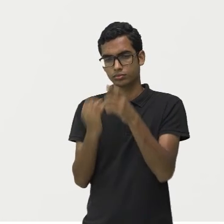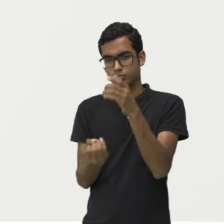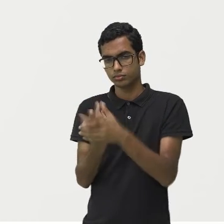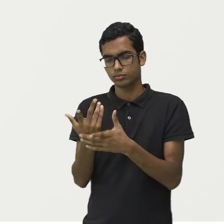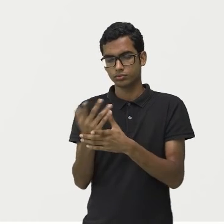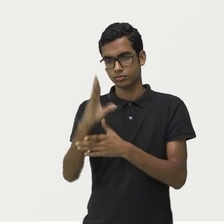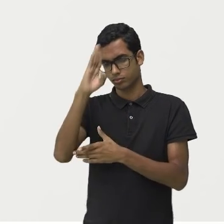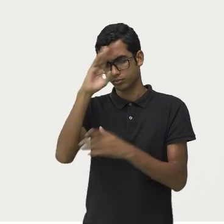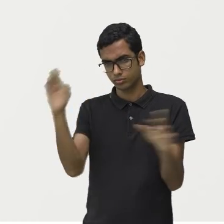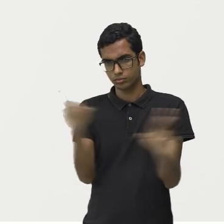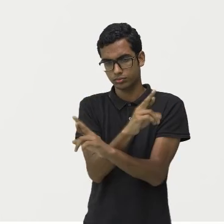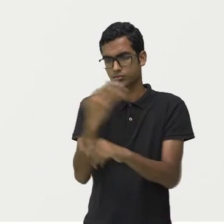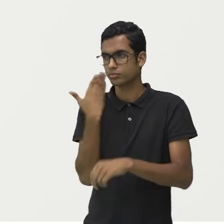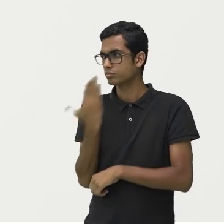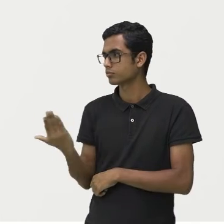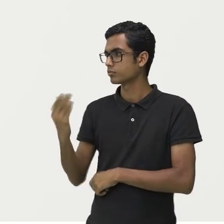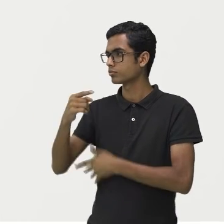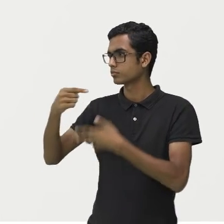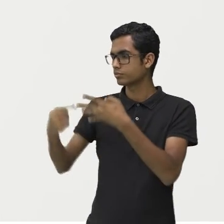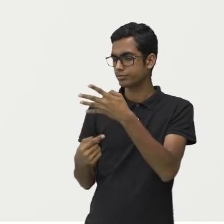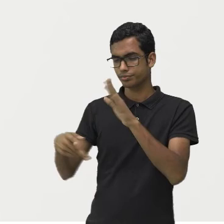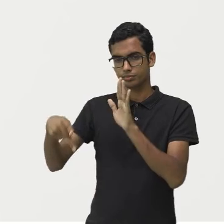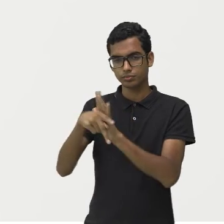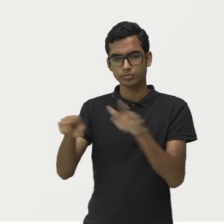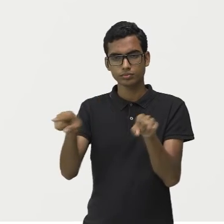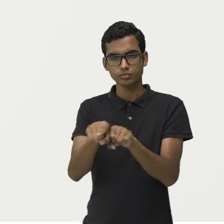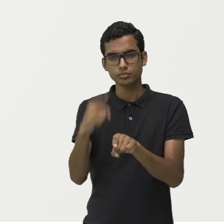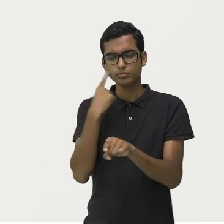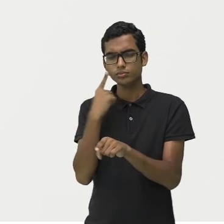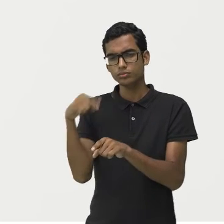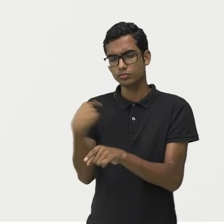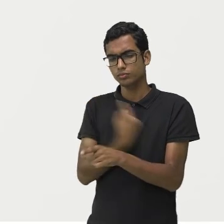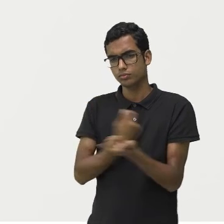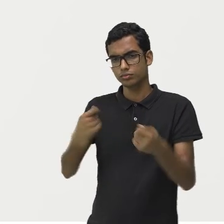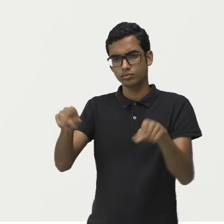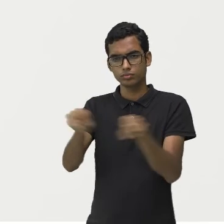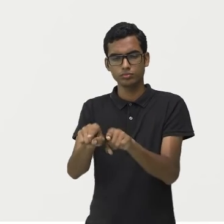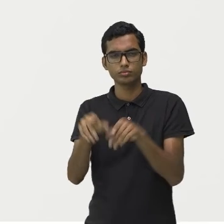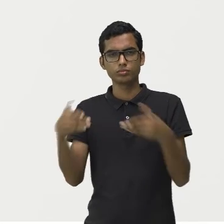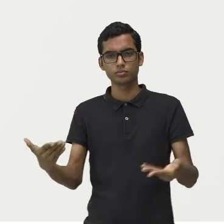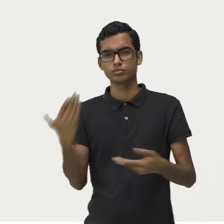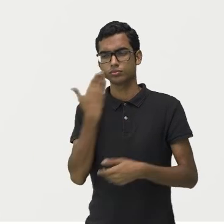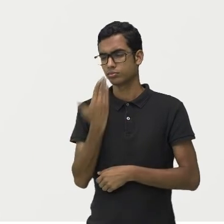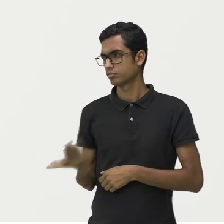principal. E é com essas 4 propriedades que nós podemos, então,